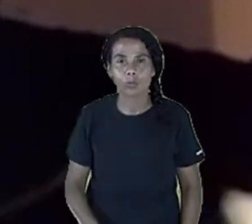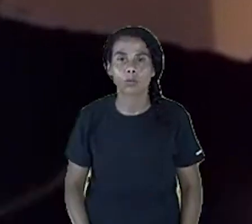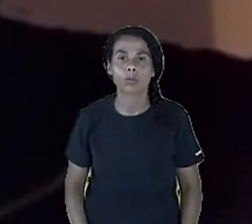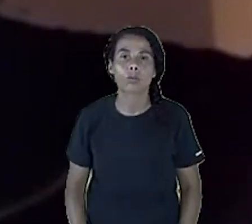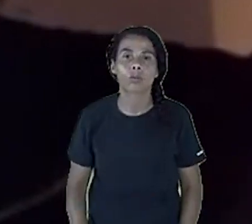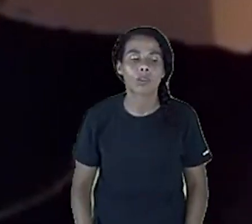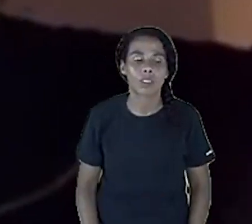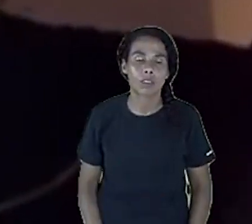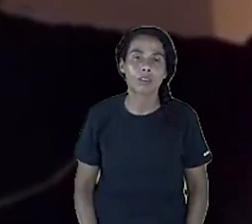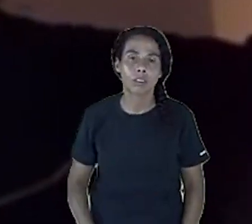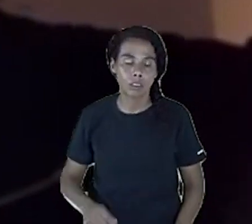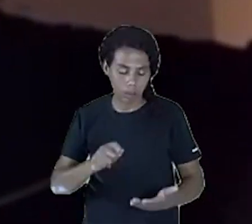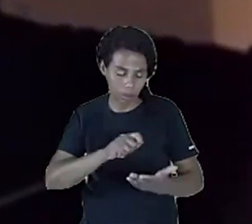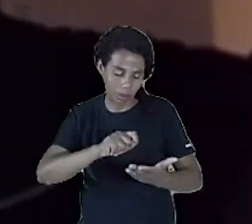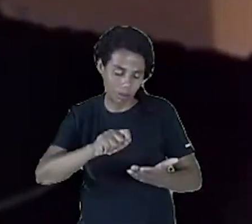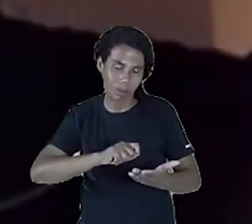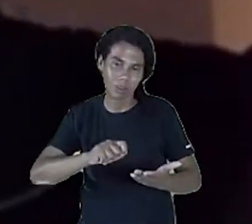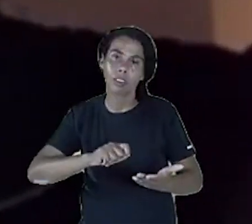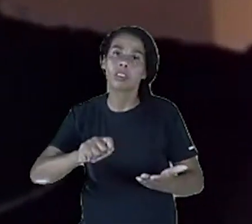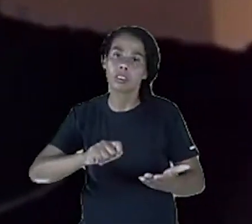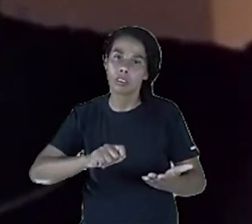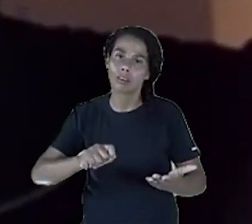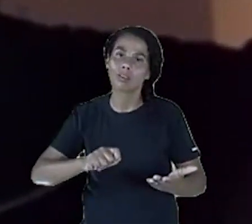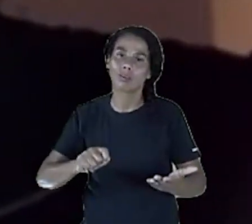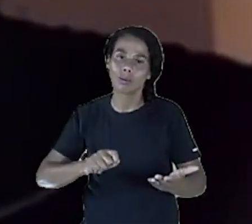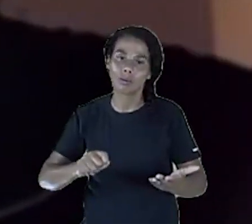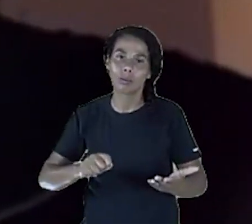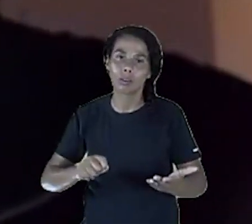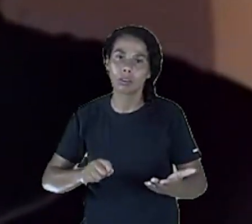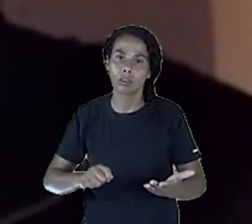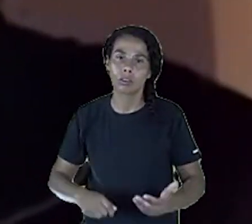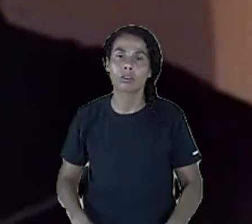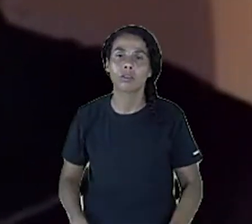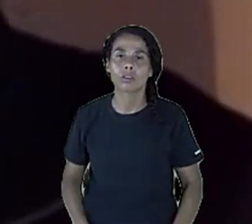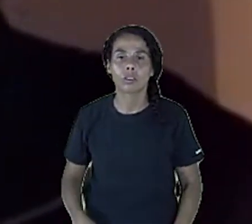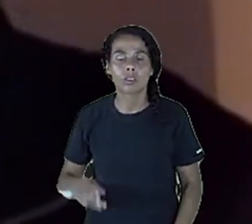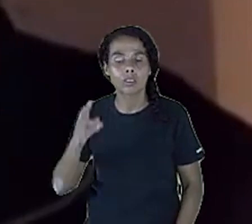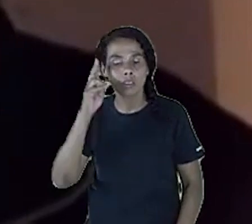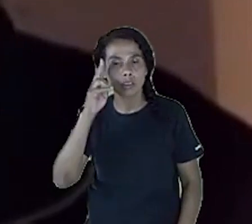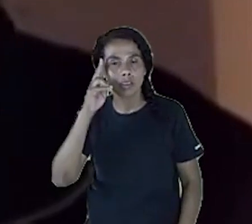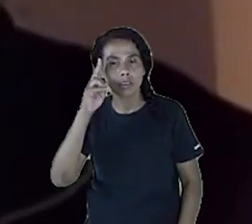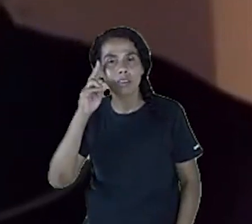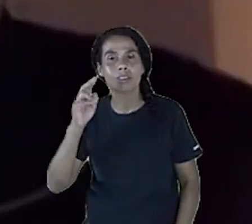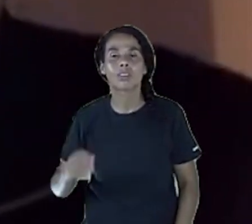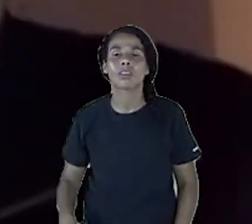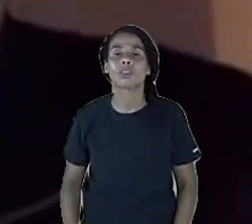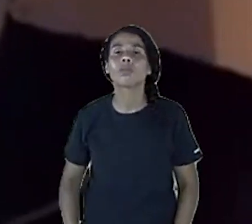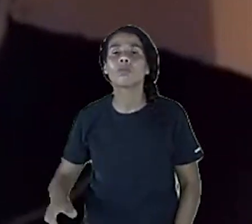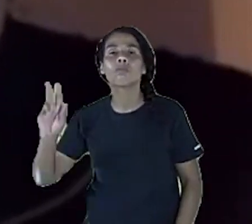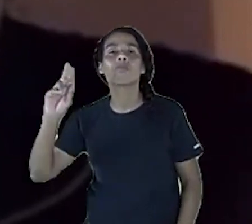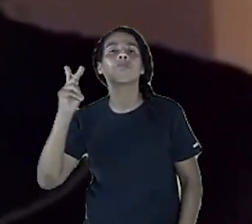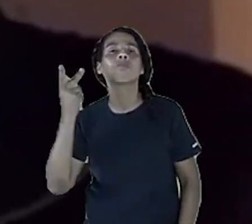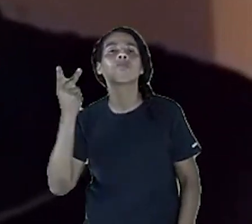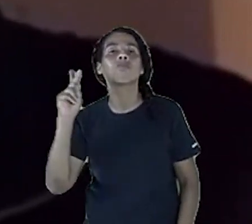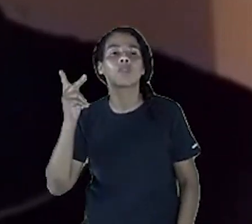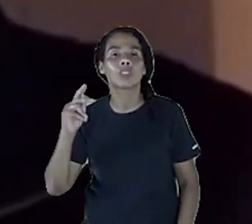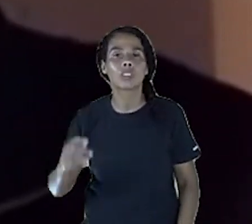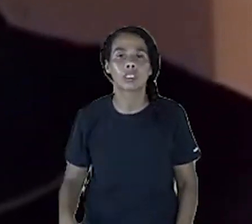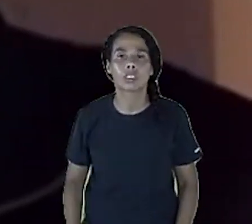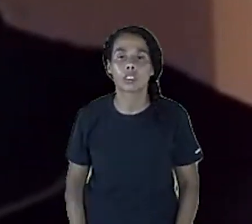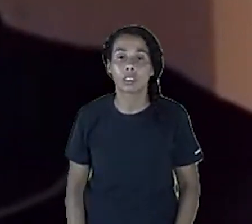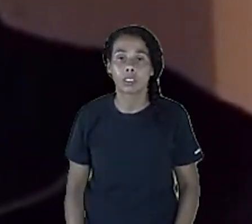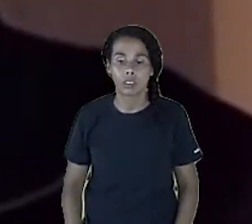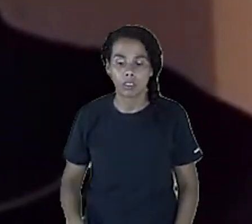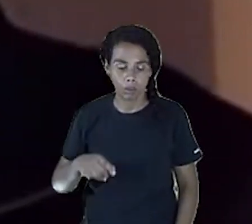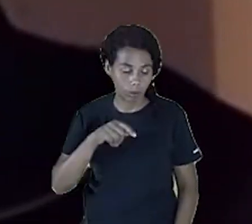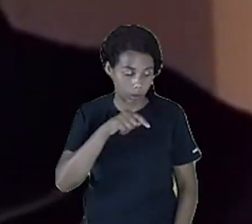dela, aquele coma relativamente prolongado de 3, 4 dias que ela teve que viver, eu ali ao pé da cama,